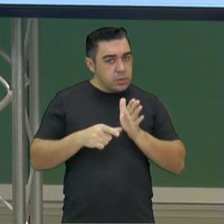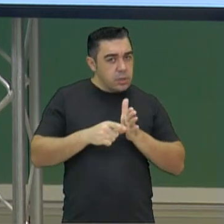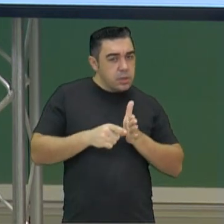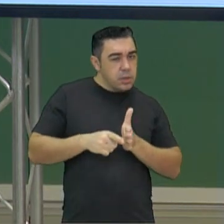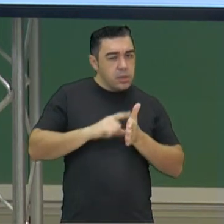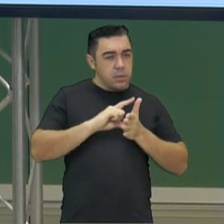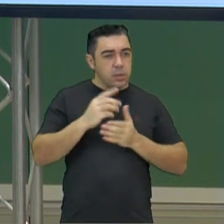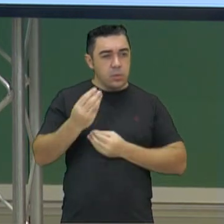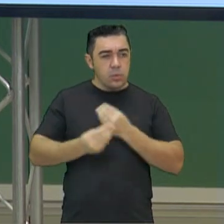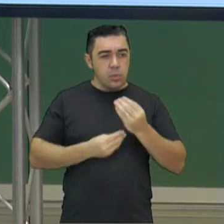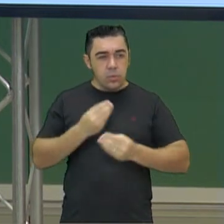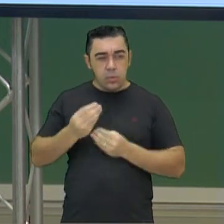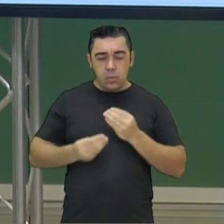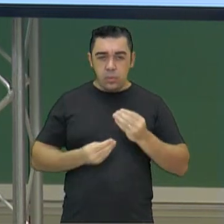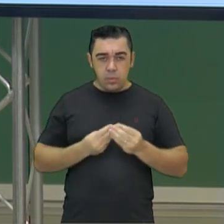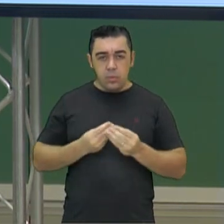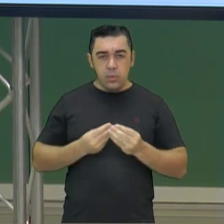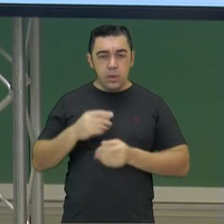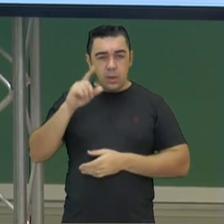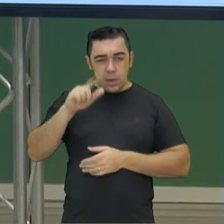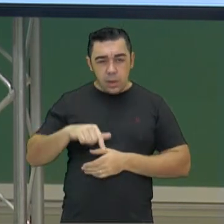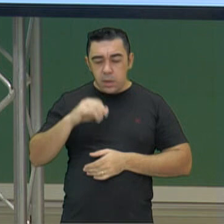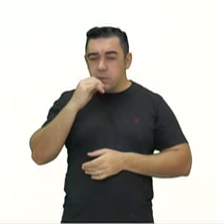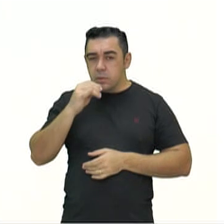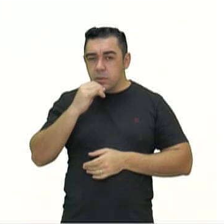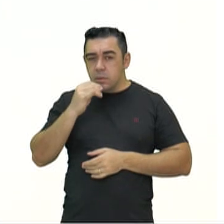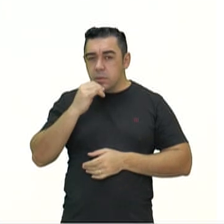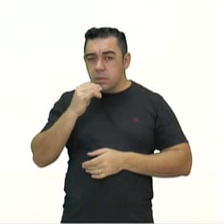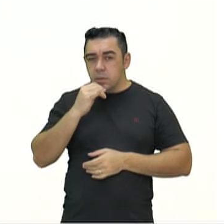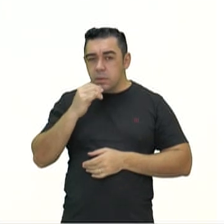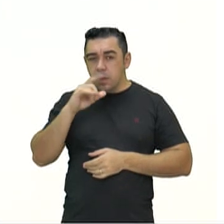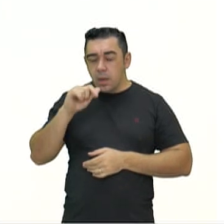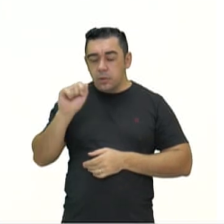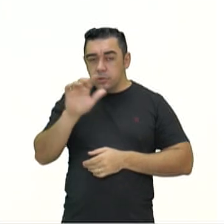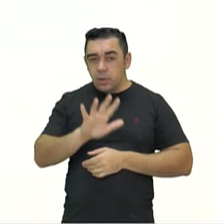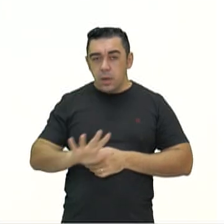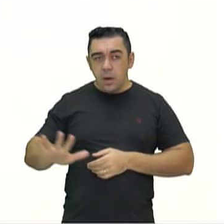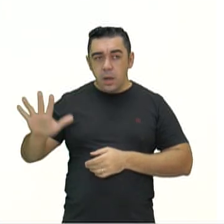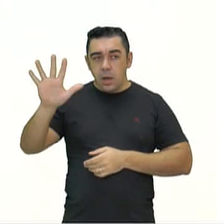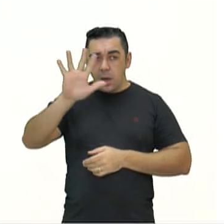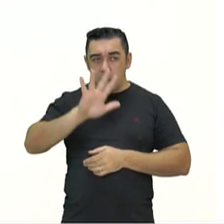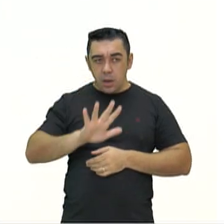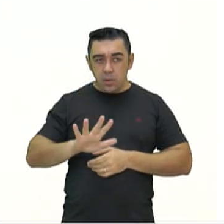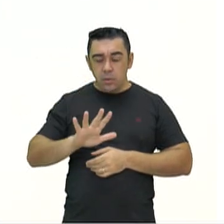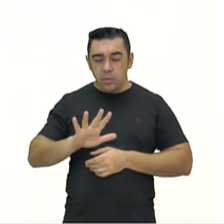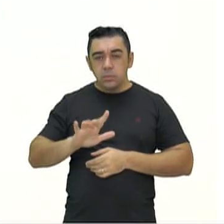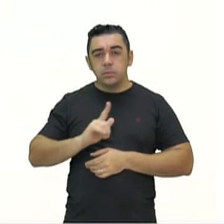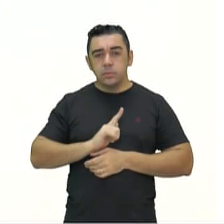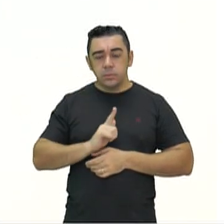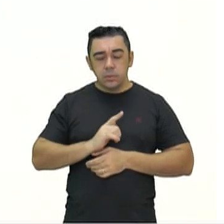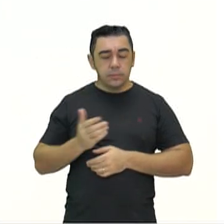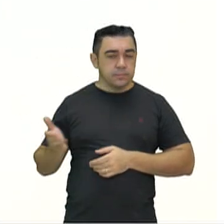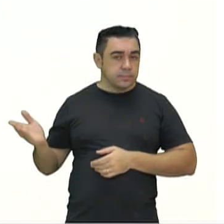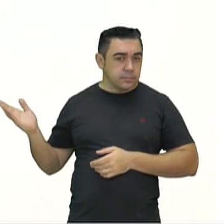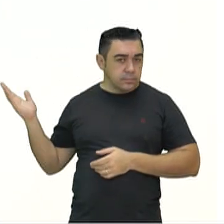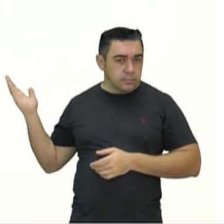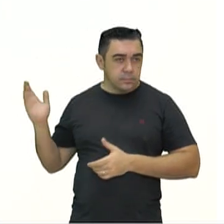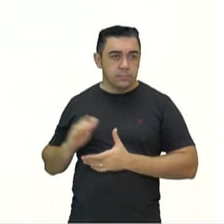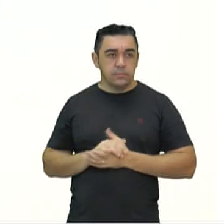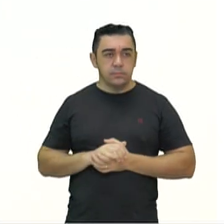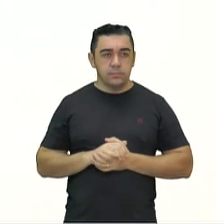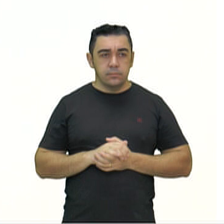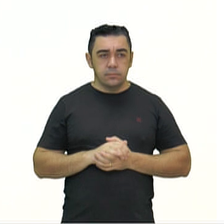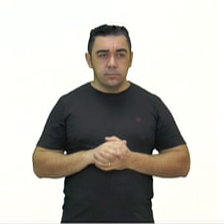trouxe aqui o modelo, né, de como que a gente tem a forma geral das coordenadas dos focos. Então, eu tenho